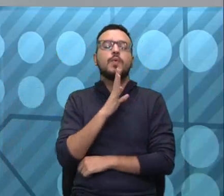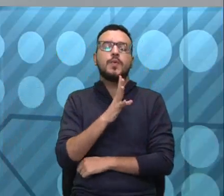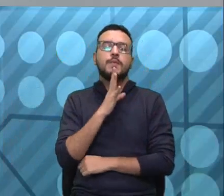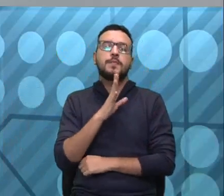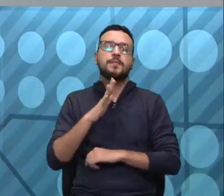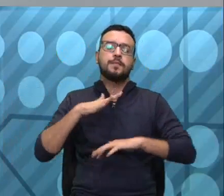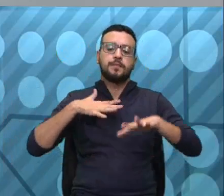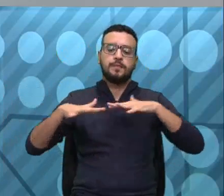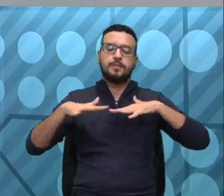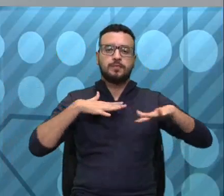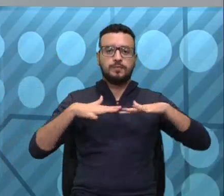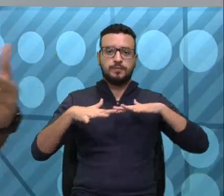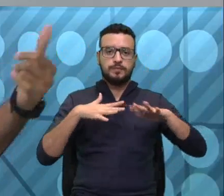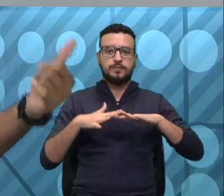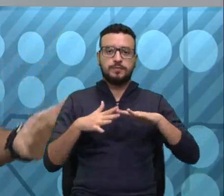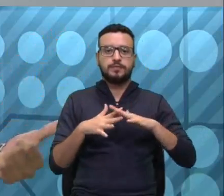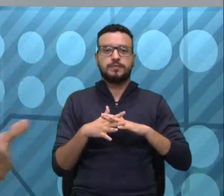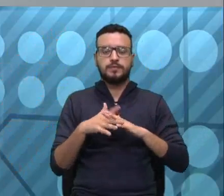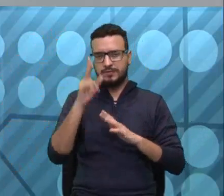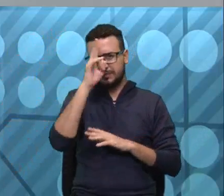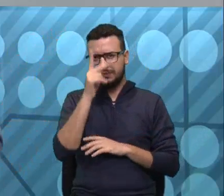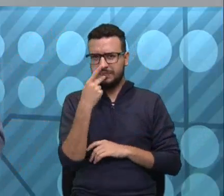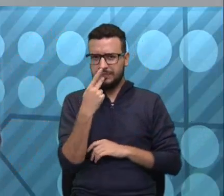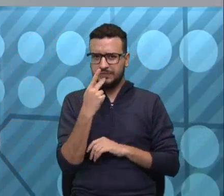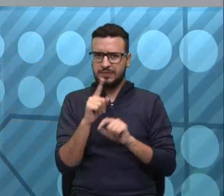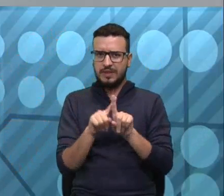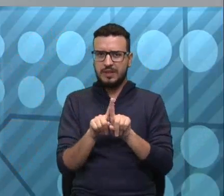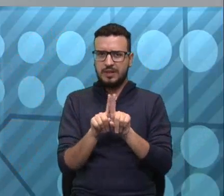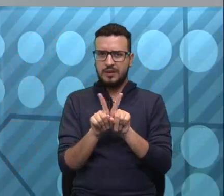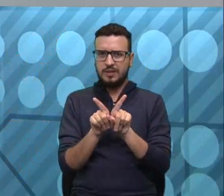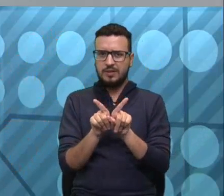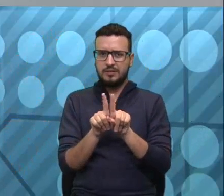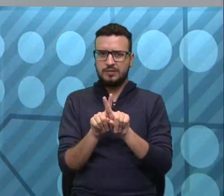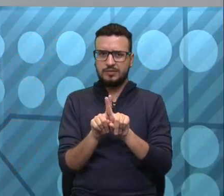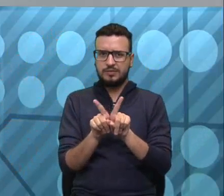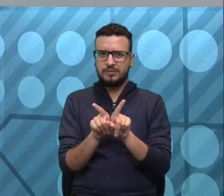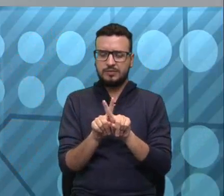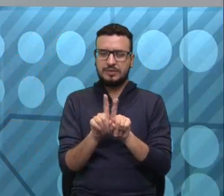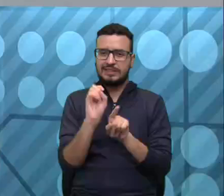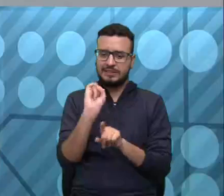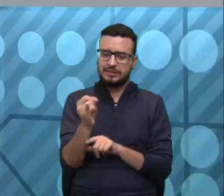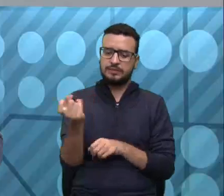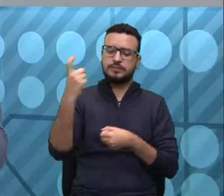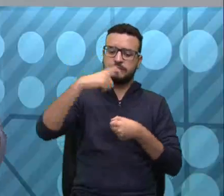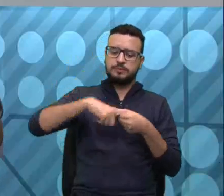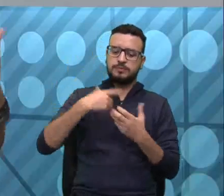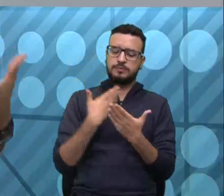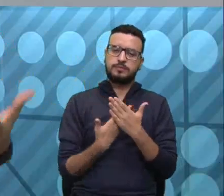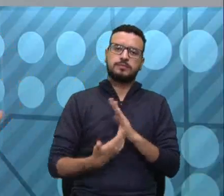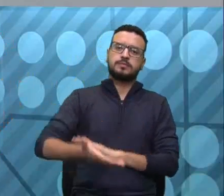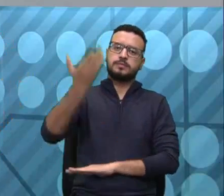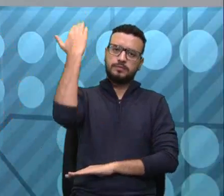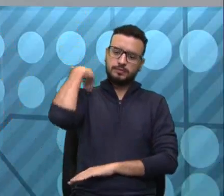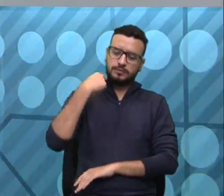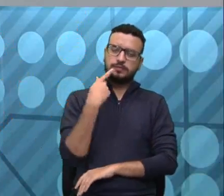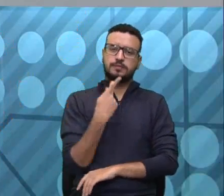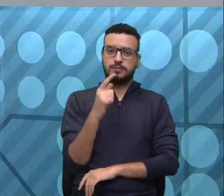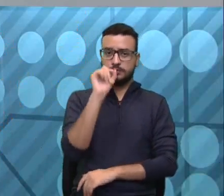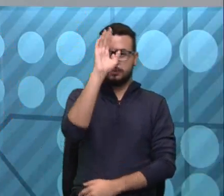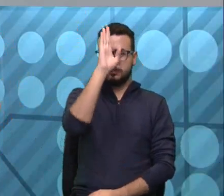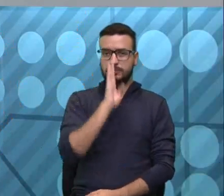sinovial faz. Então, lembra que eu falei dos ângulos agora? Se a gente retornar na aula passada, a gente falou dos